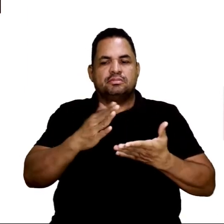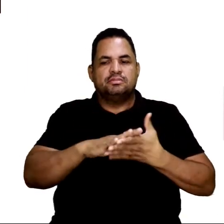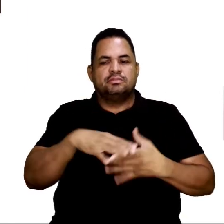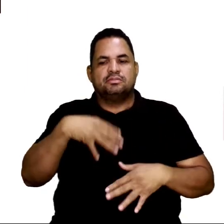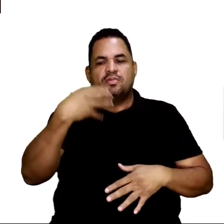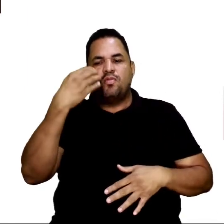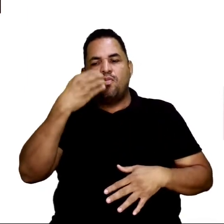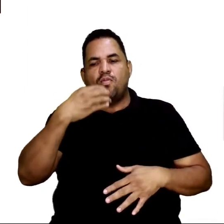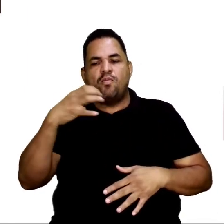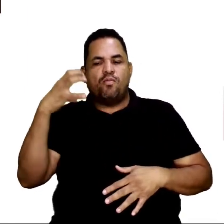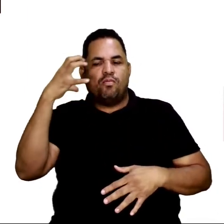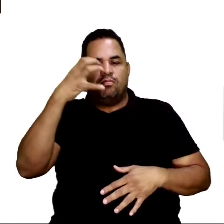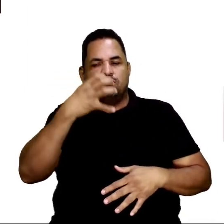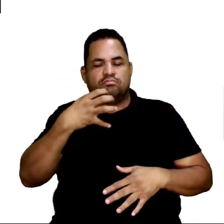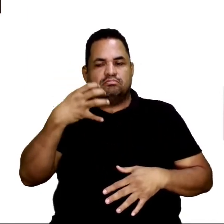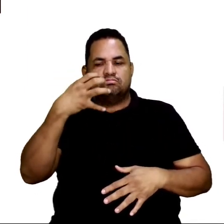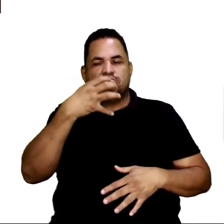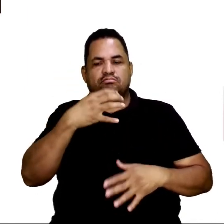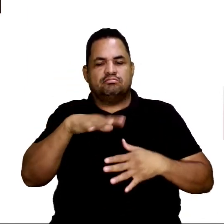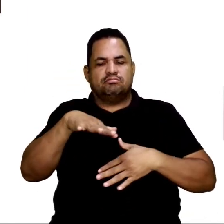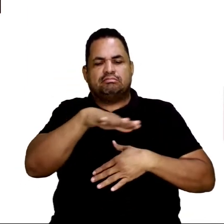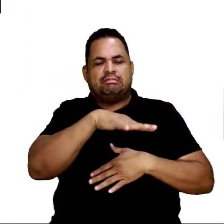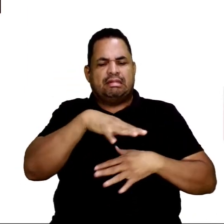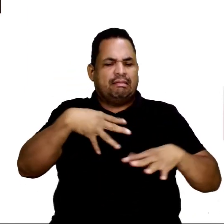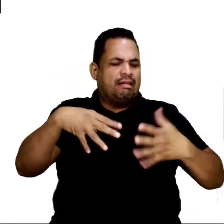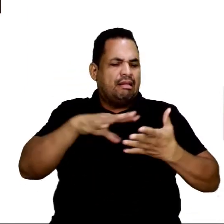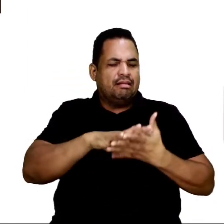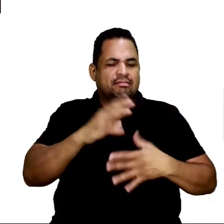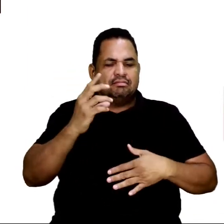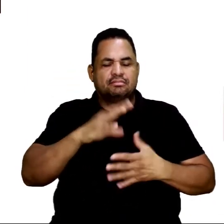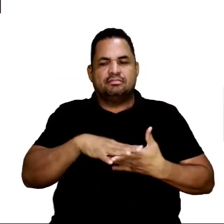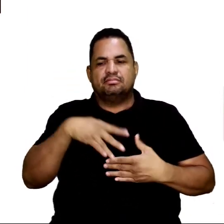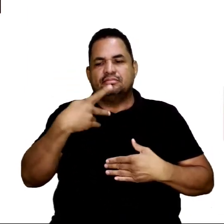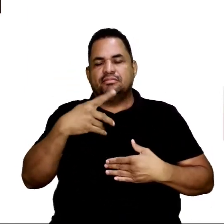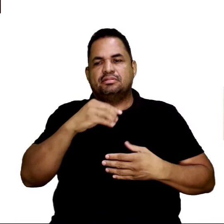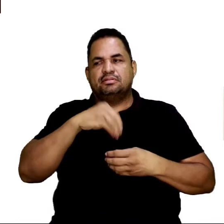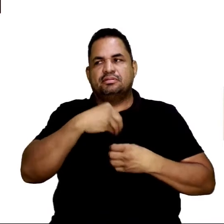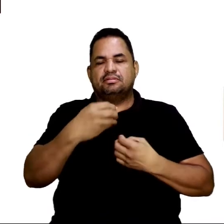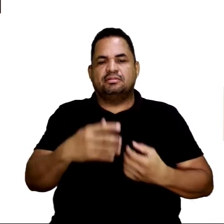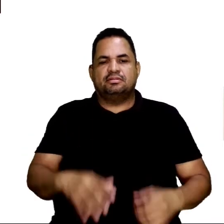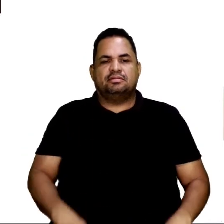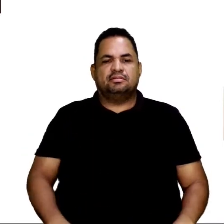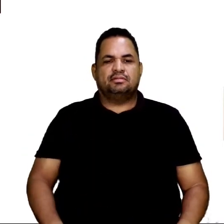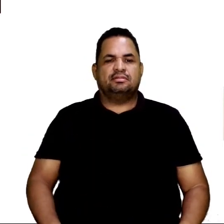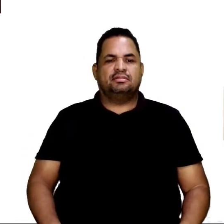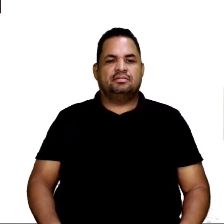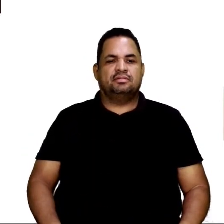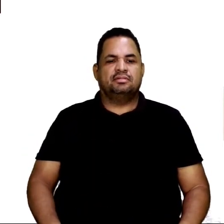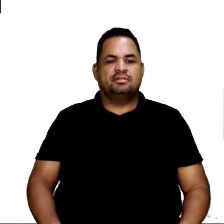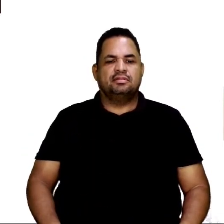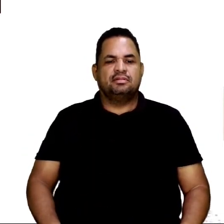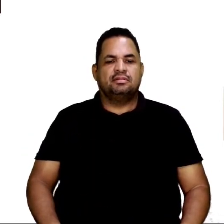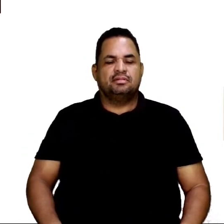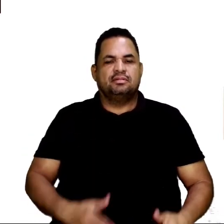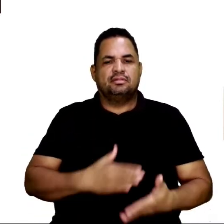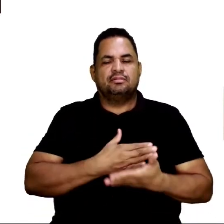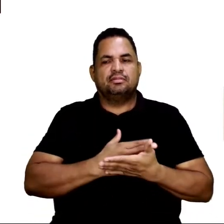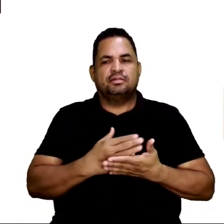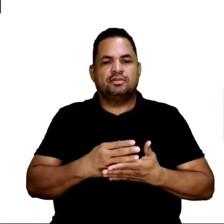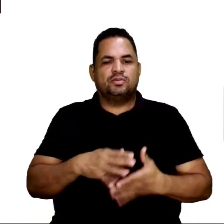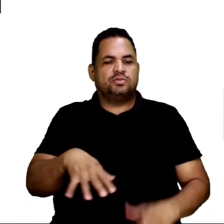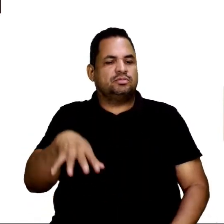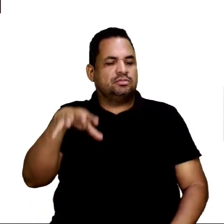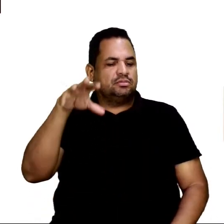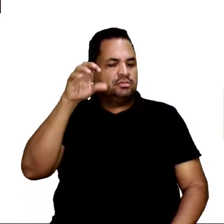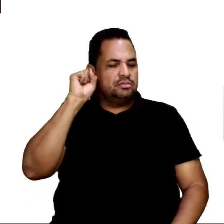esse ambiente é um ambiente agitado ou não, se tem muito barulho externo, tá bom? Então ele vai começando a ouvir e vai